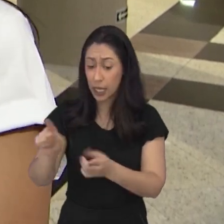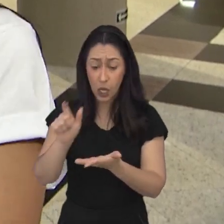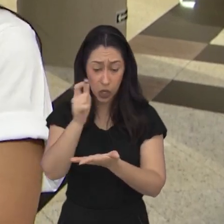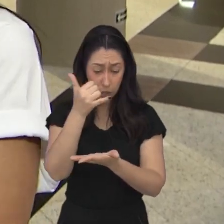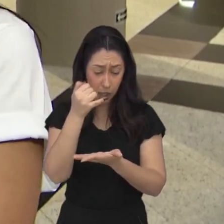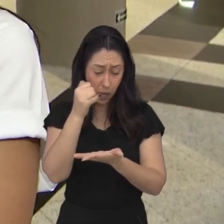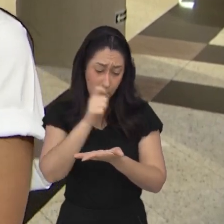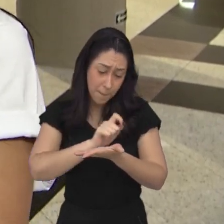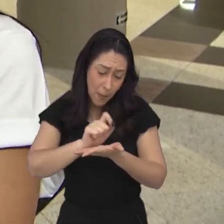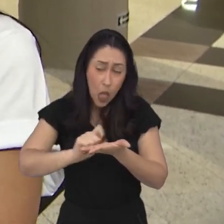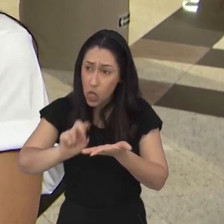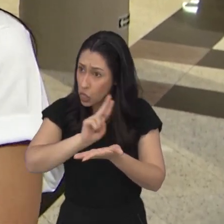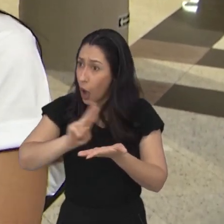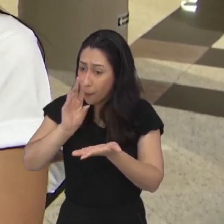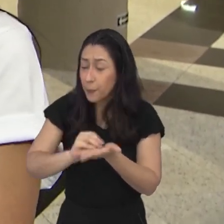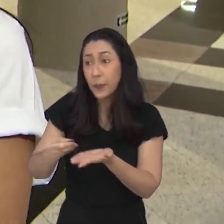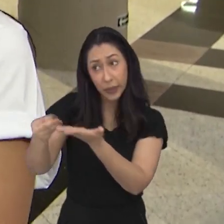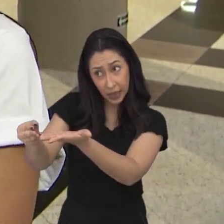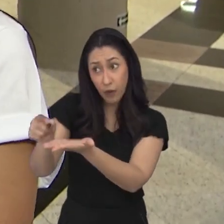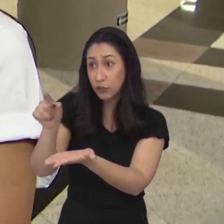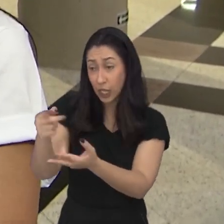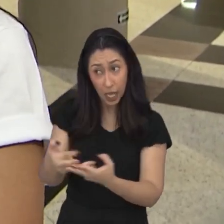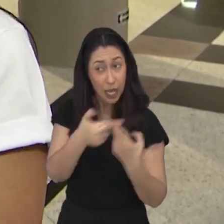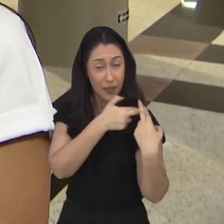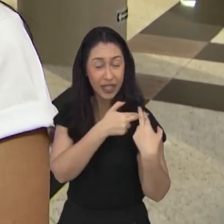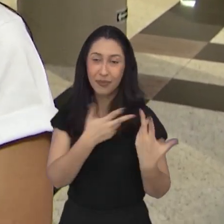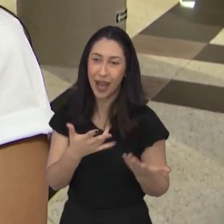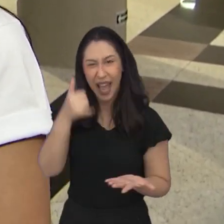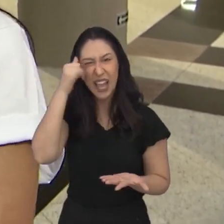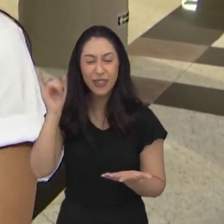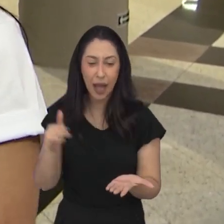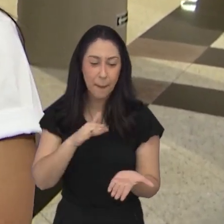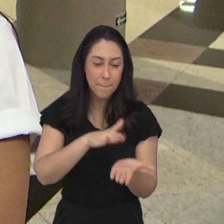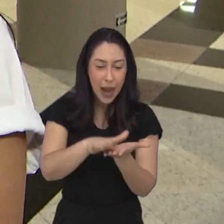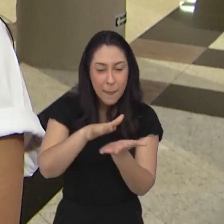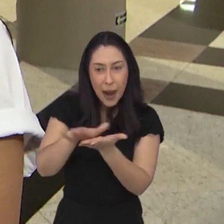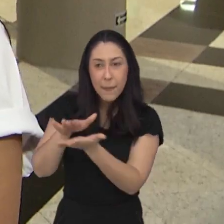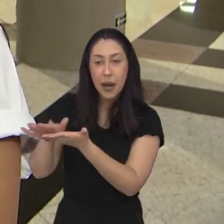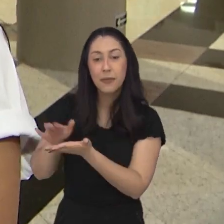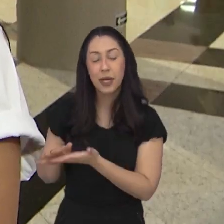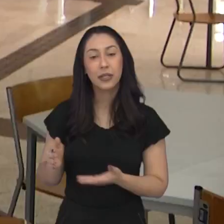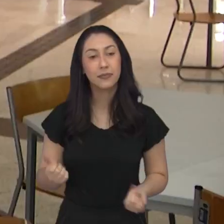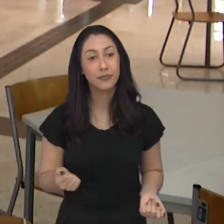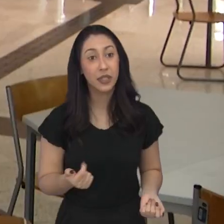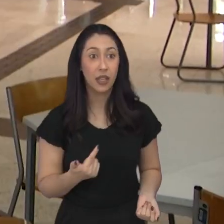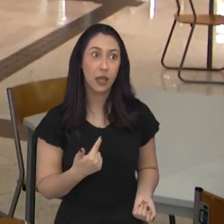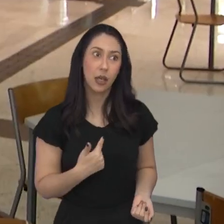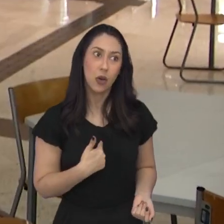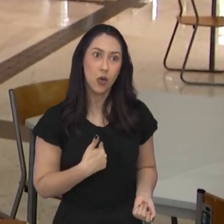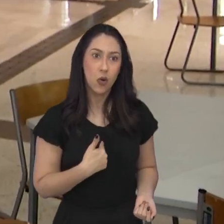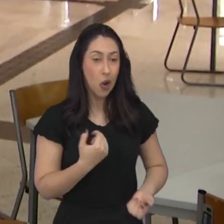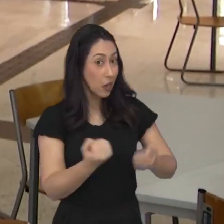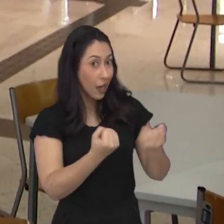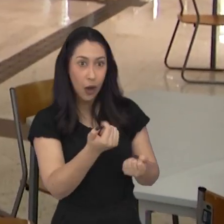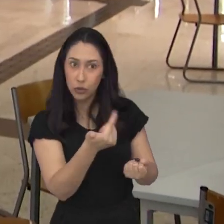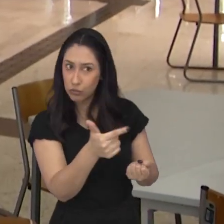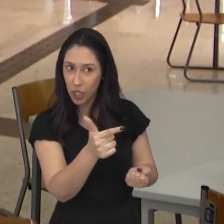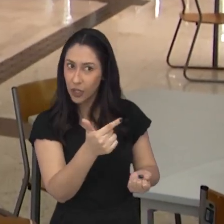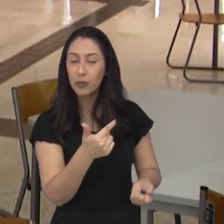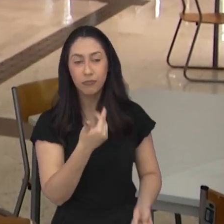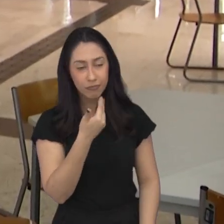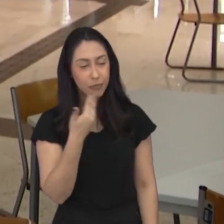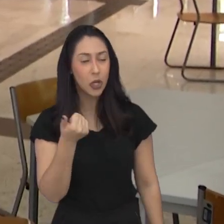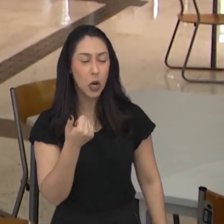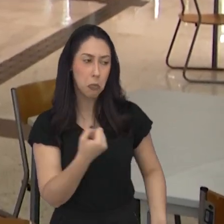copinho para a gente não ficar usando vários, e nos potinhos também. É o que a gente mais adota lá em casa para ajudar. Eu prefiro não ter carro, acabo usando o